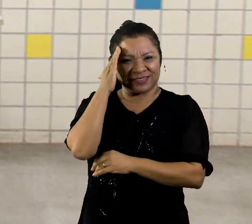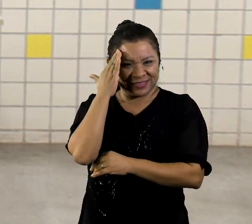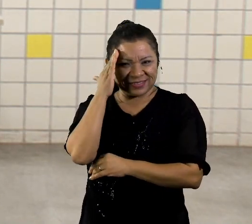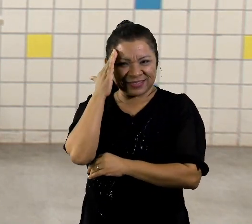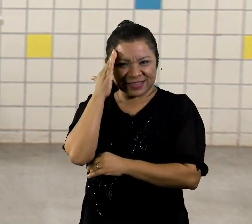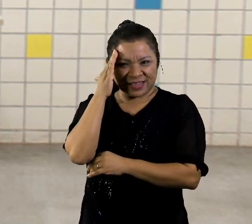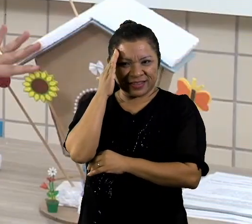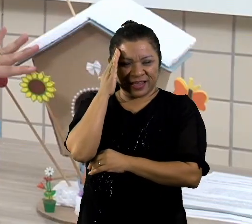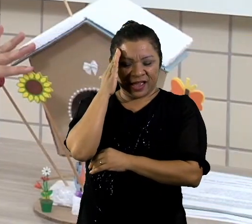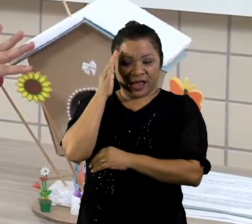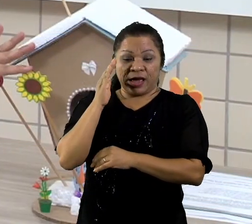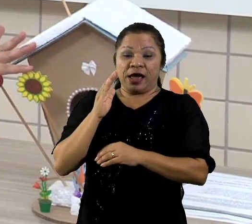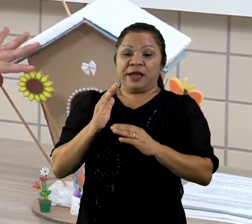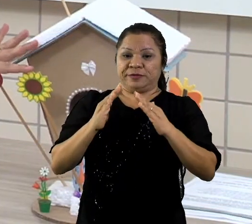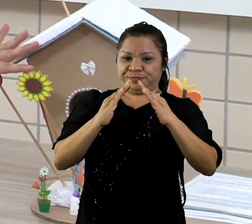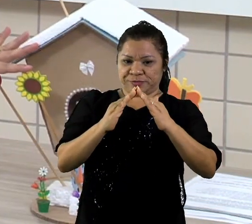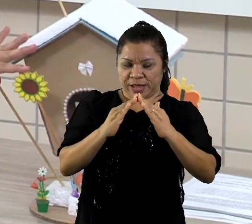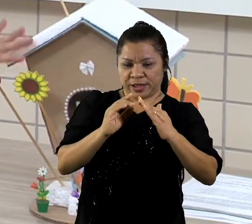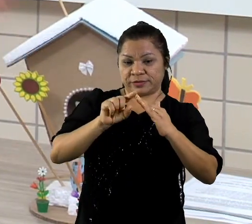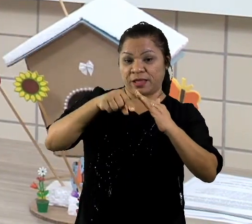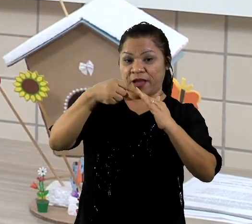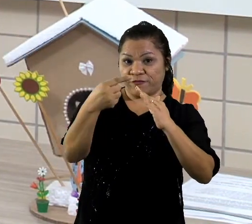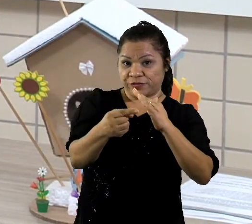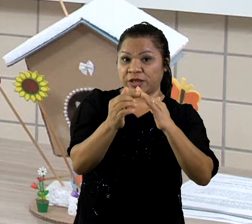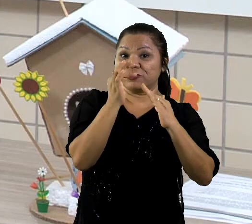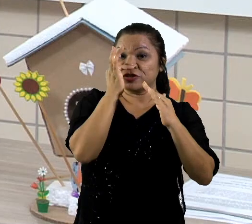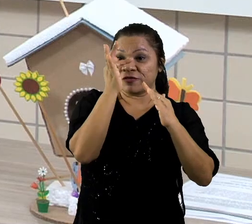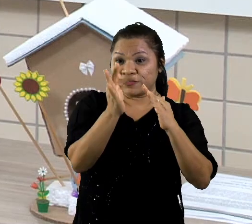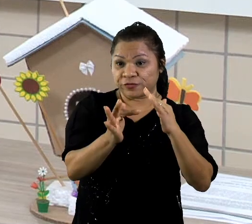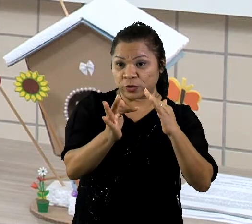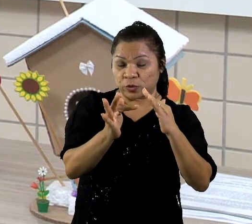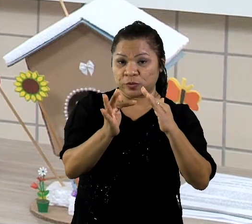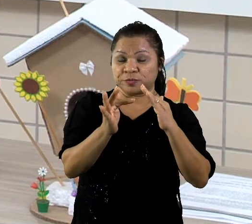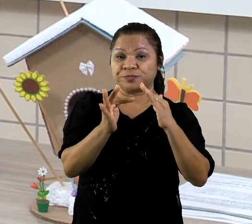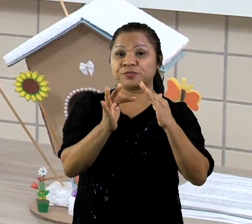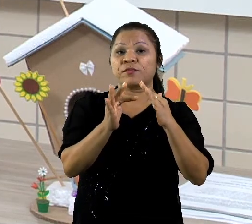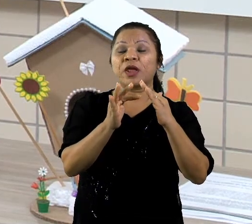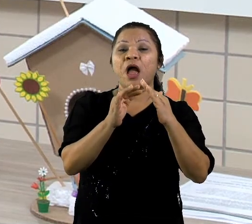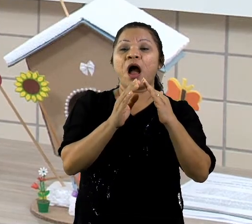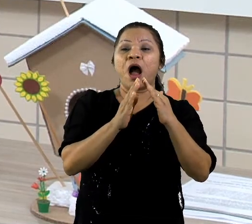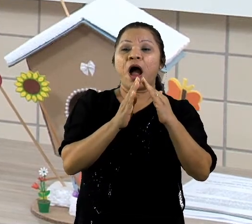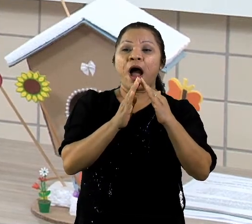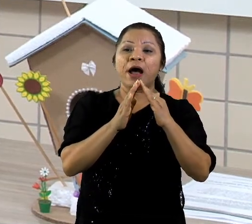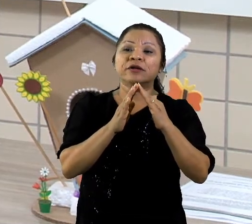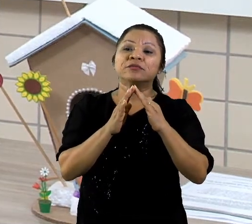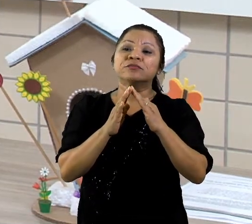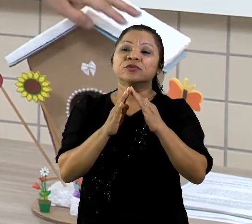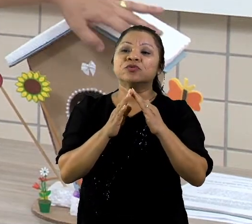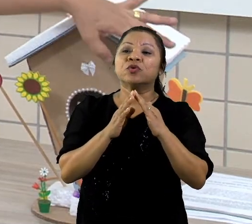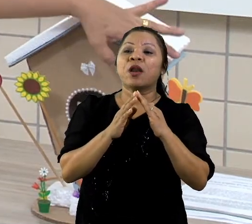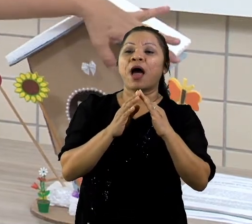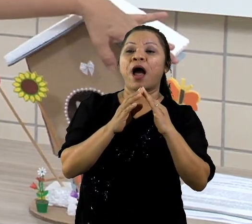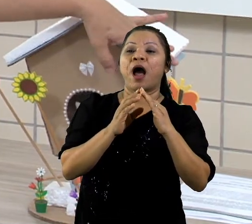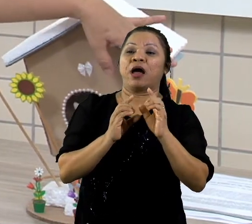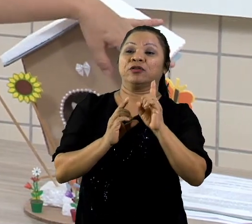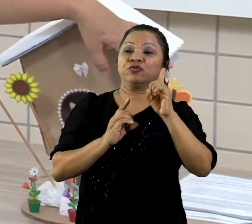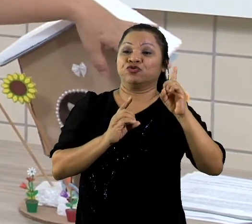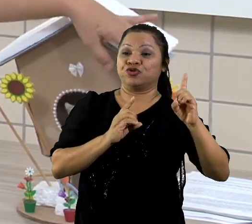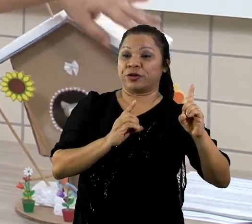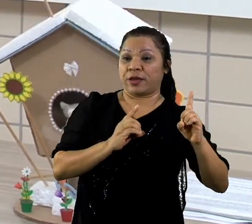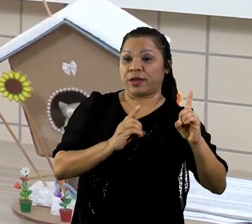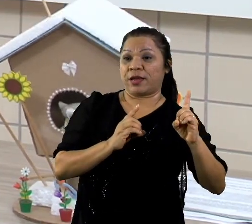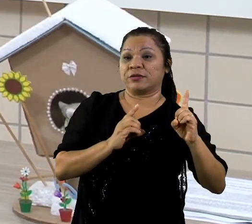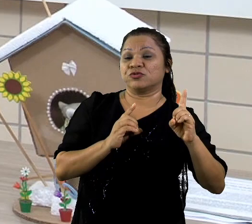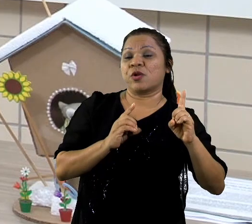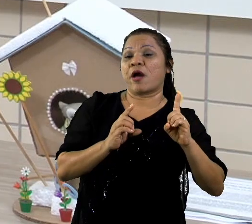Na frente ficou o girassol. Do lado direito ficou a joaninha. Do lado esquerdo, a